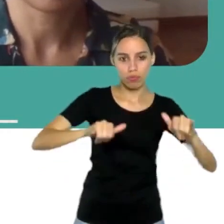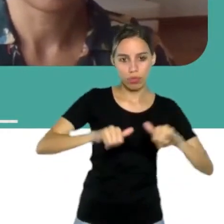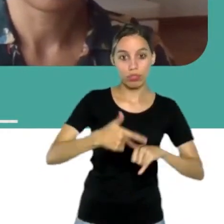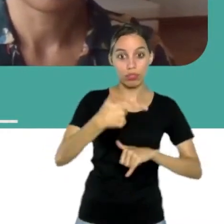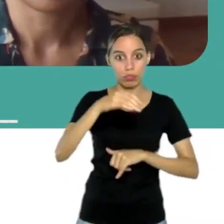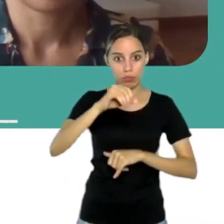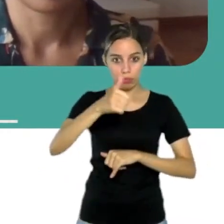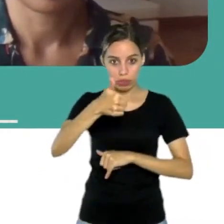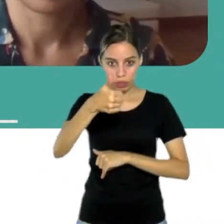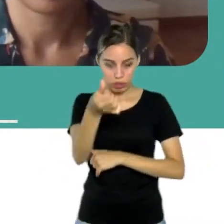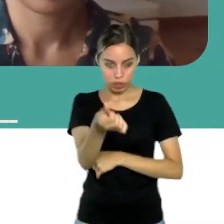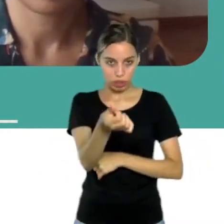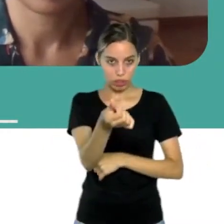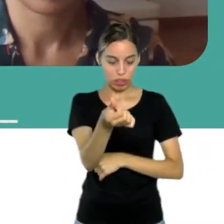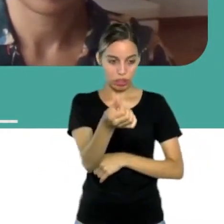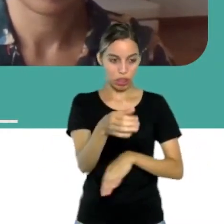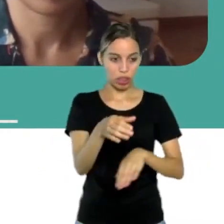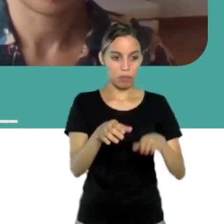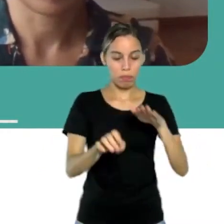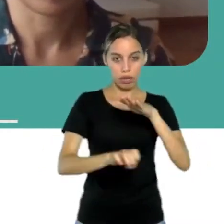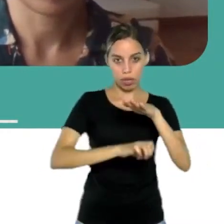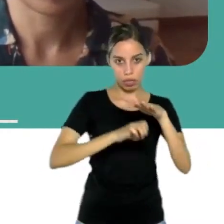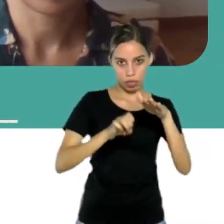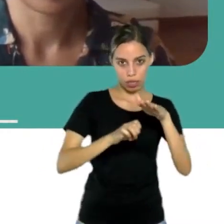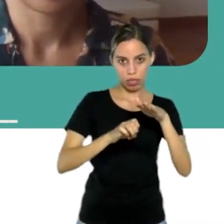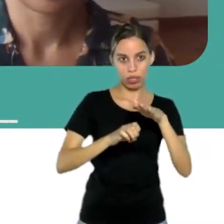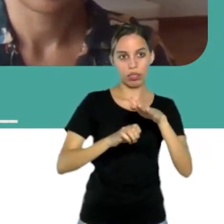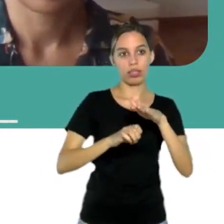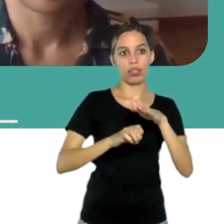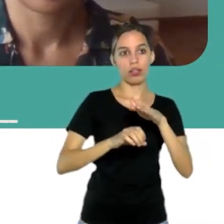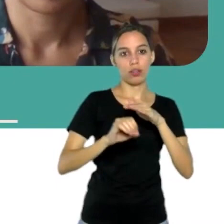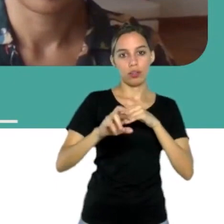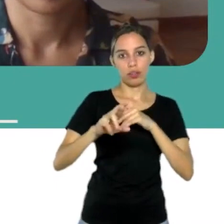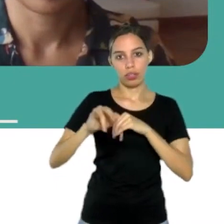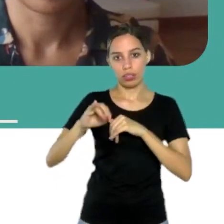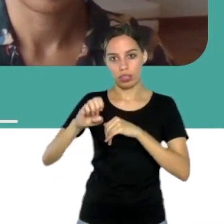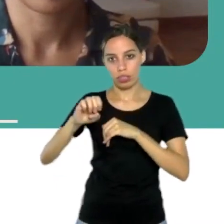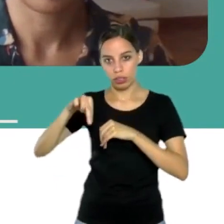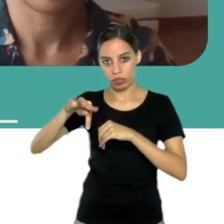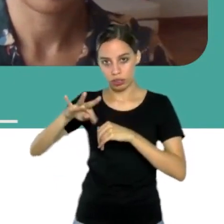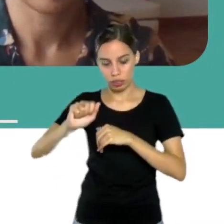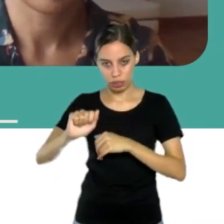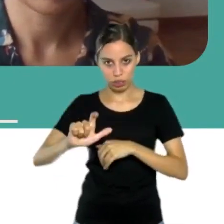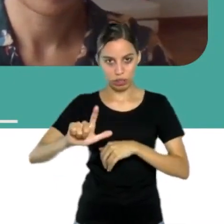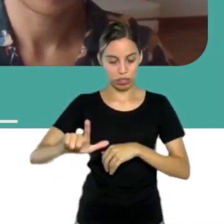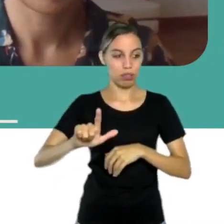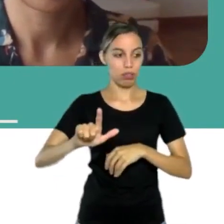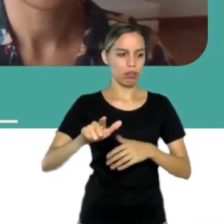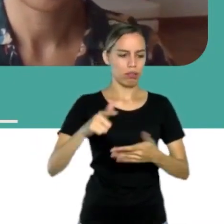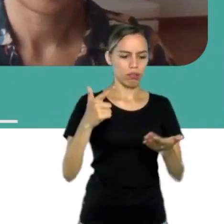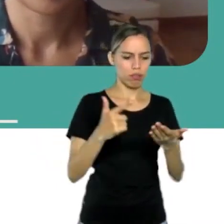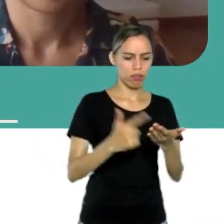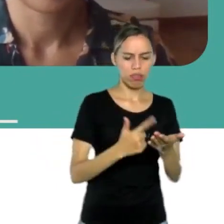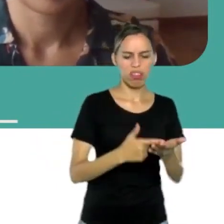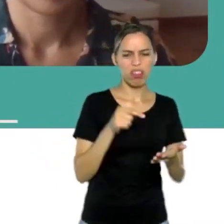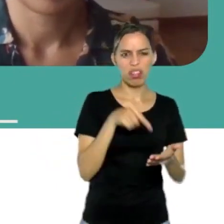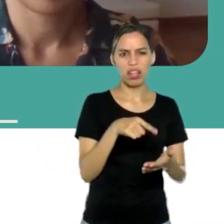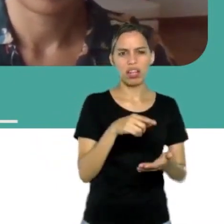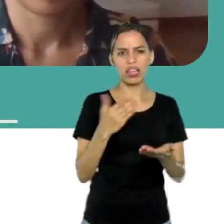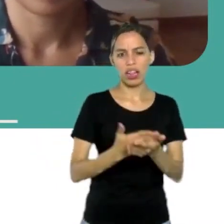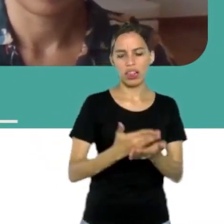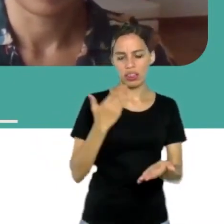2016, também pela editora Urutau, O Caderno das Inviabilidades. O livro